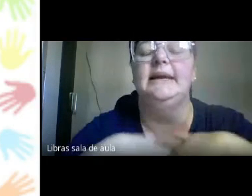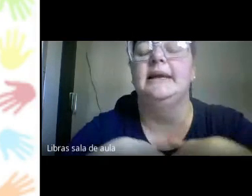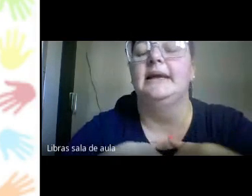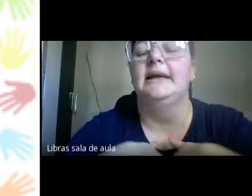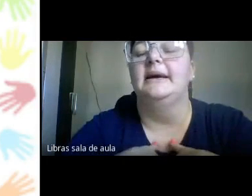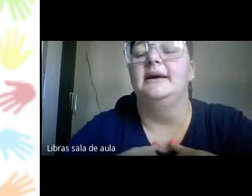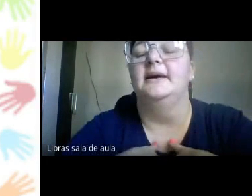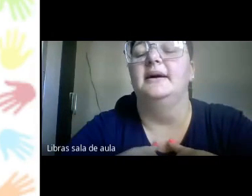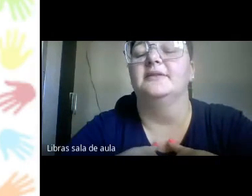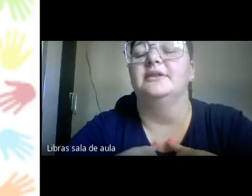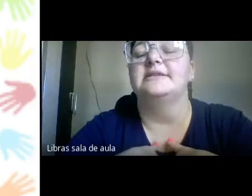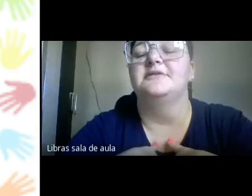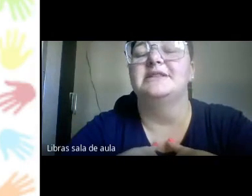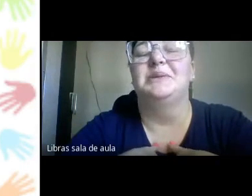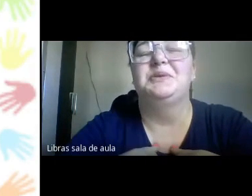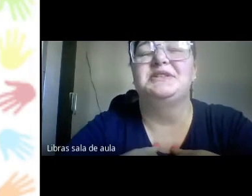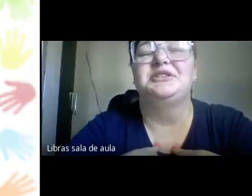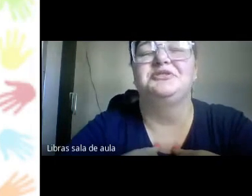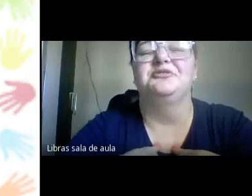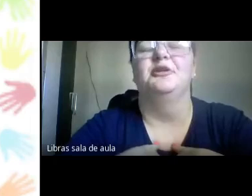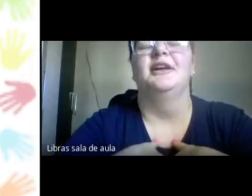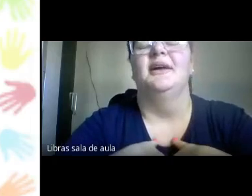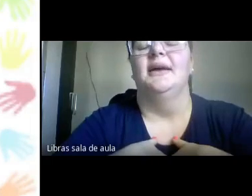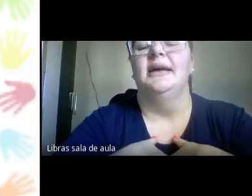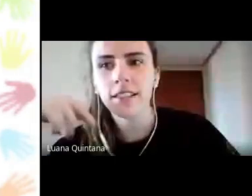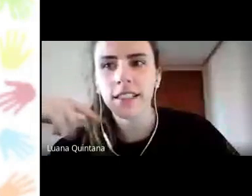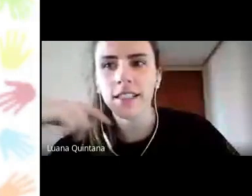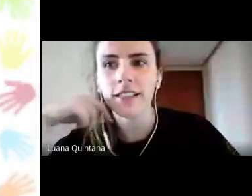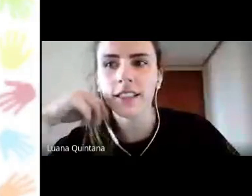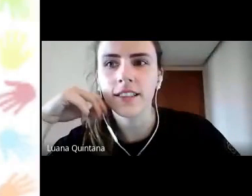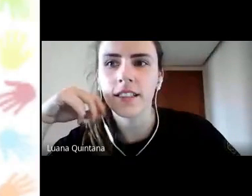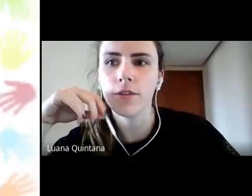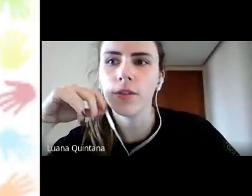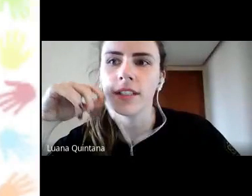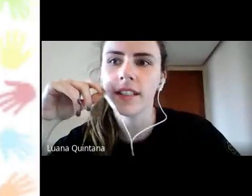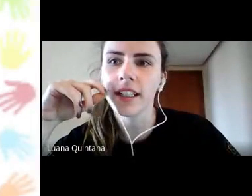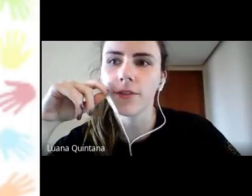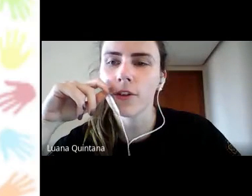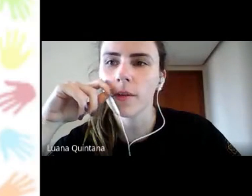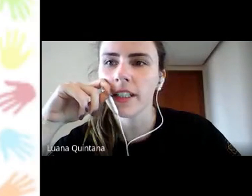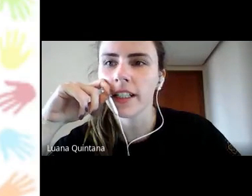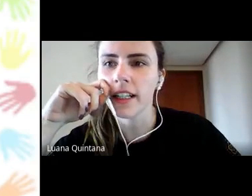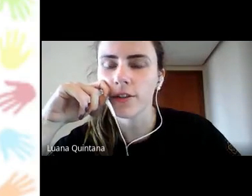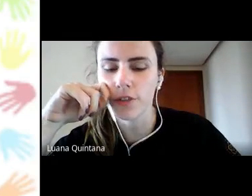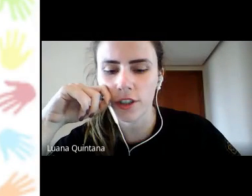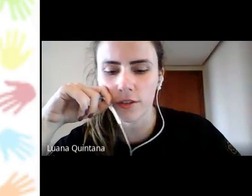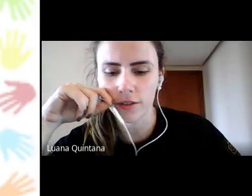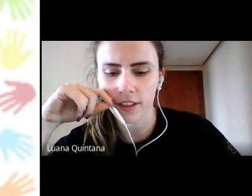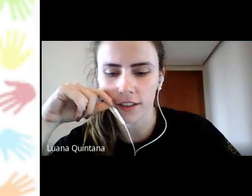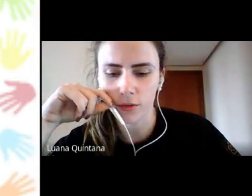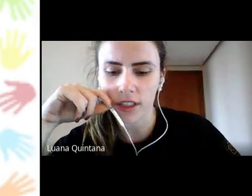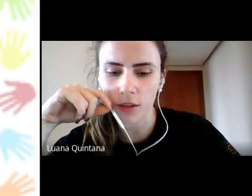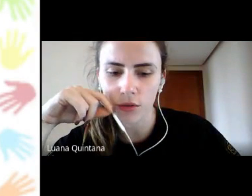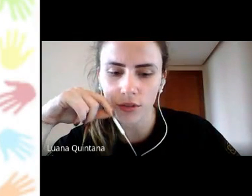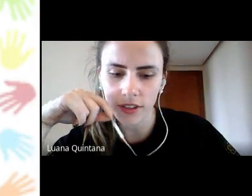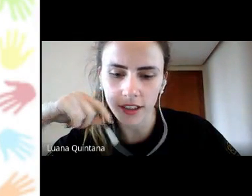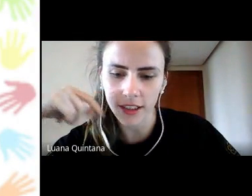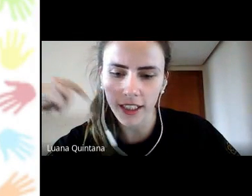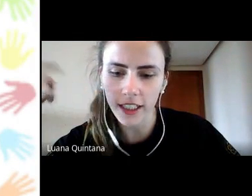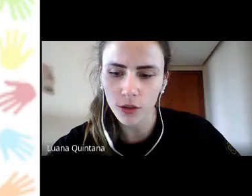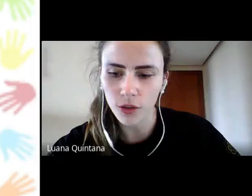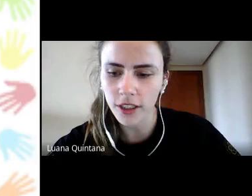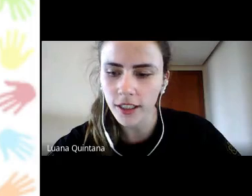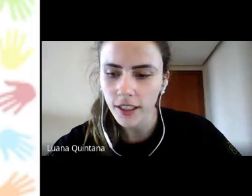Seria, né? As gurias estão fazendo positivo. Eu acho que ele seria acessível e, de certa forma, que nem eu digo, os